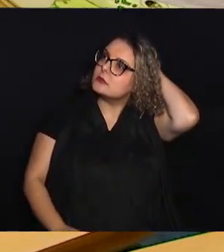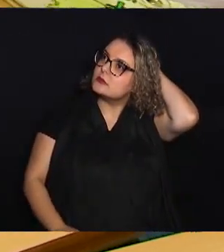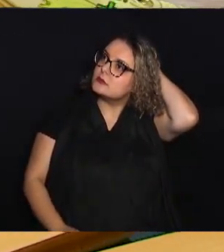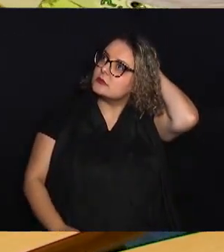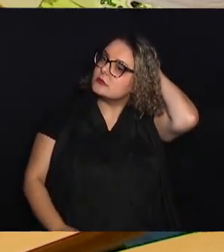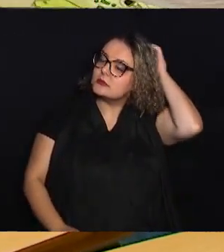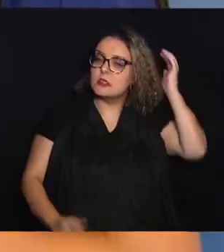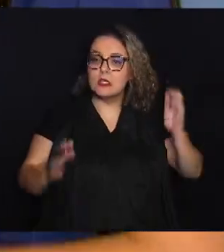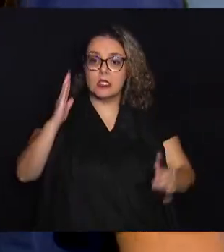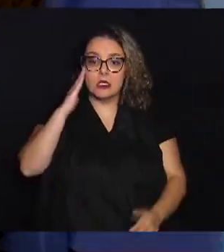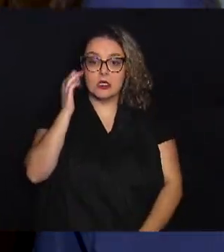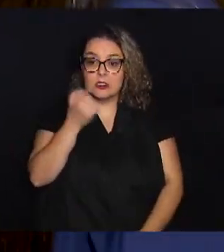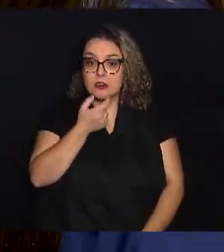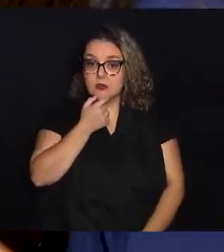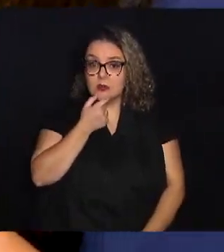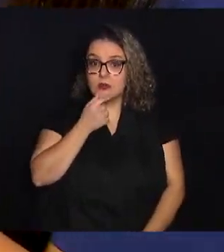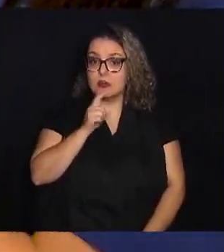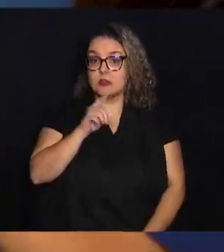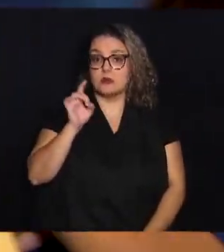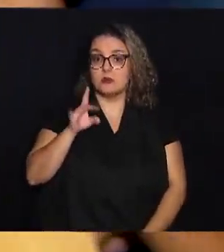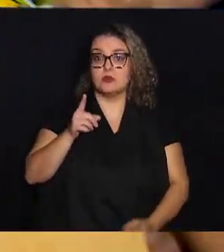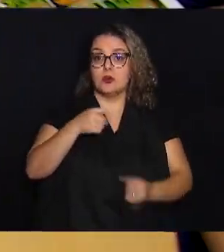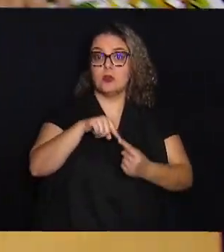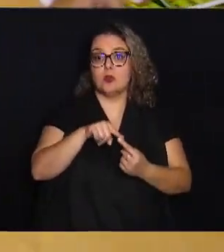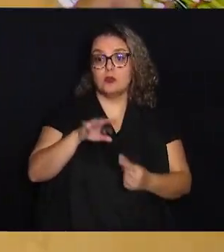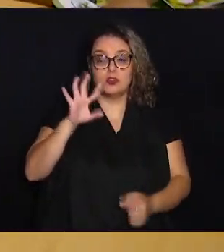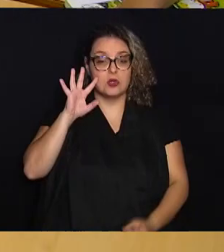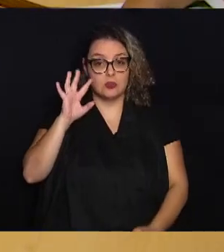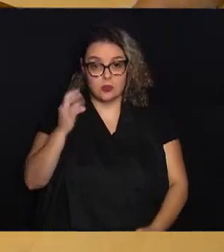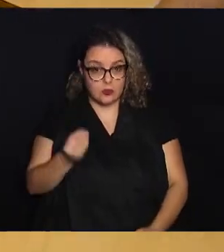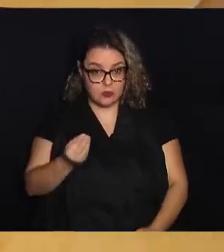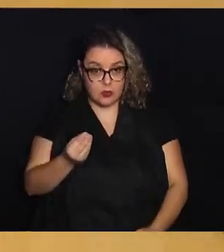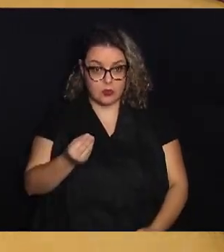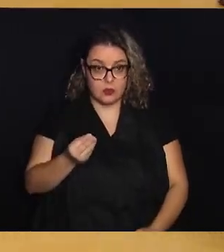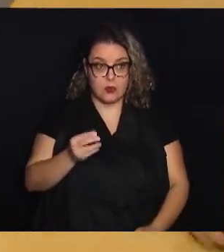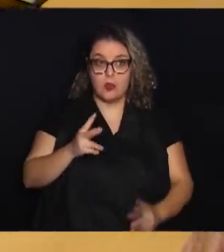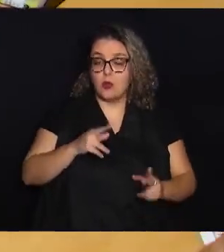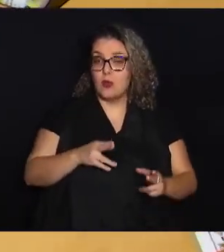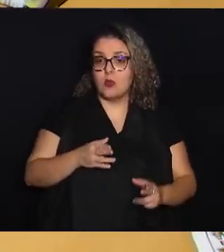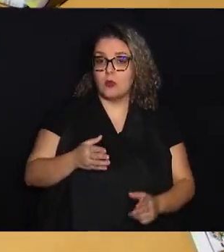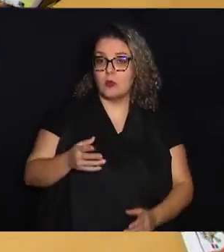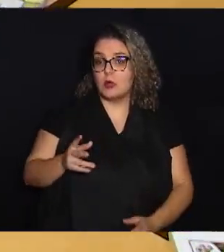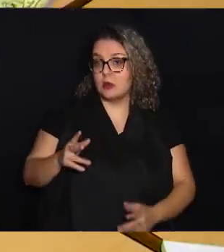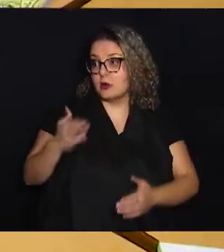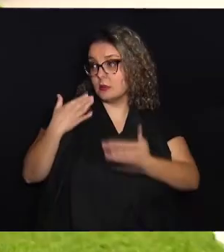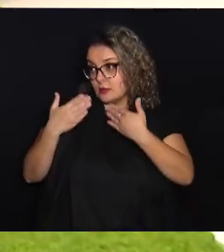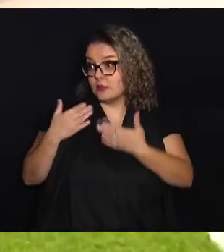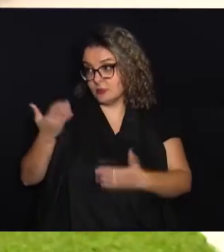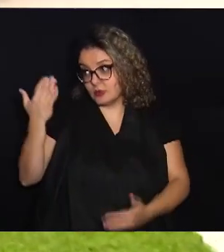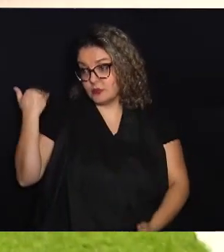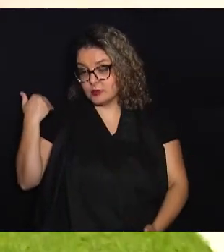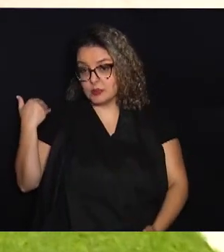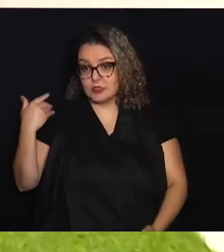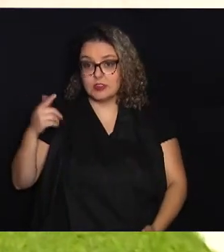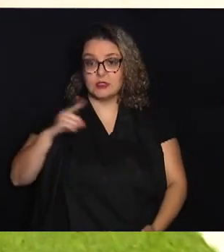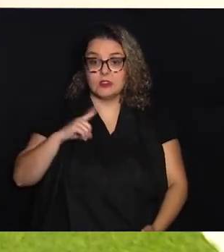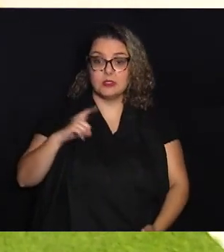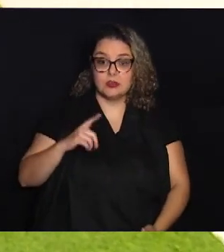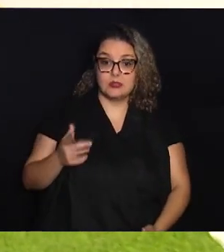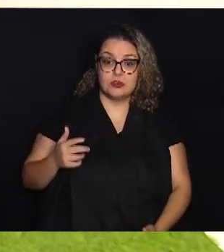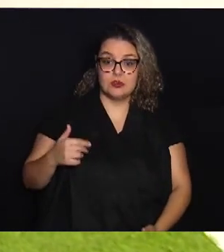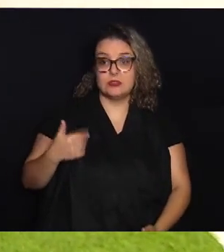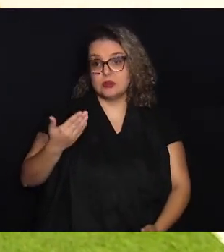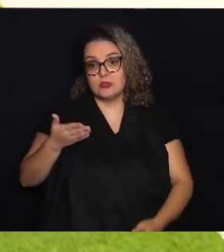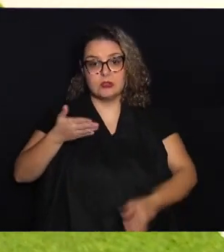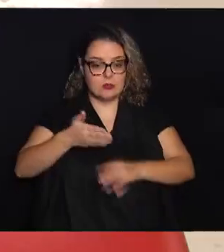Entender o inglês não só como objeto do conhecimento, como era, por exemplo, como você citou na nossa época, em que seria